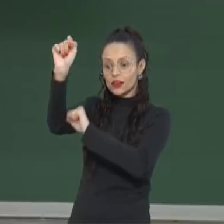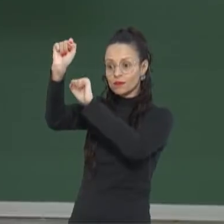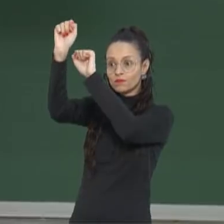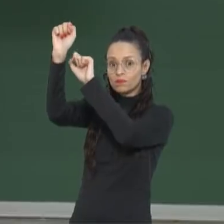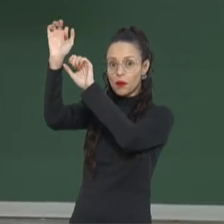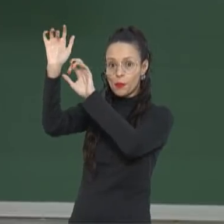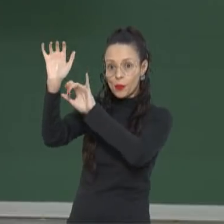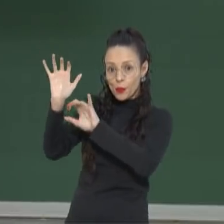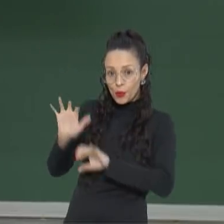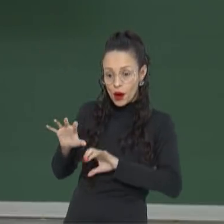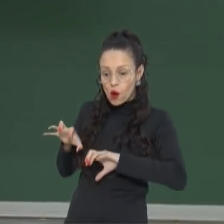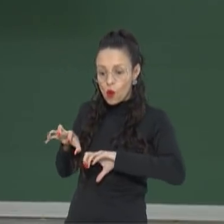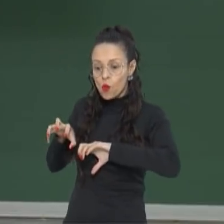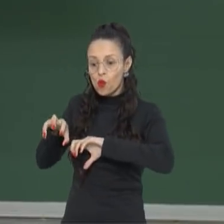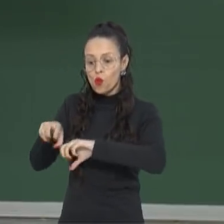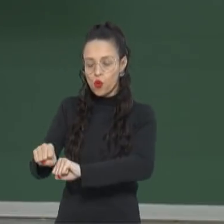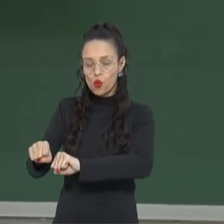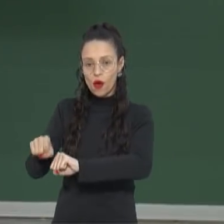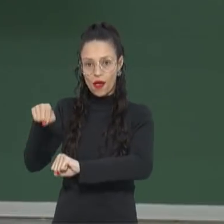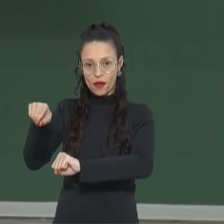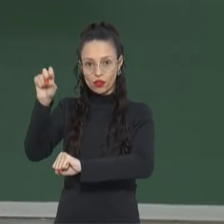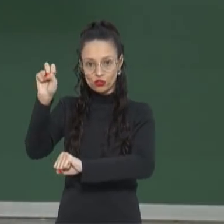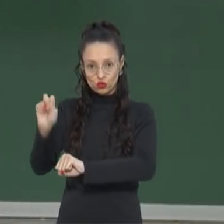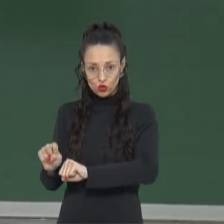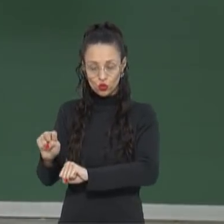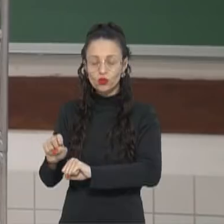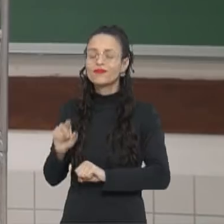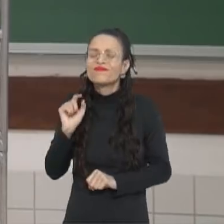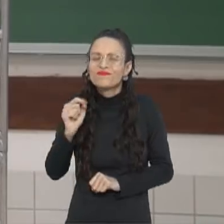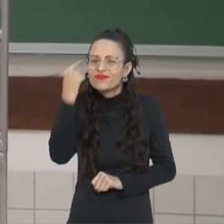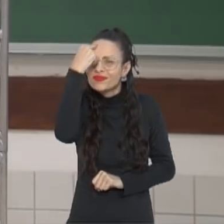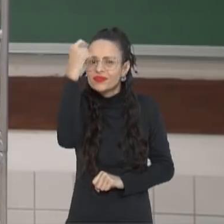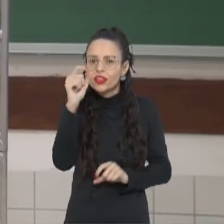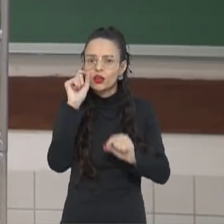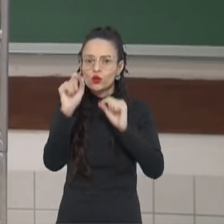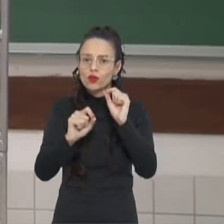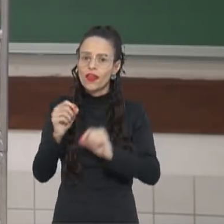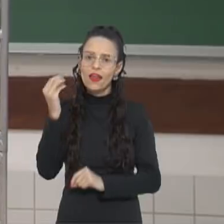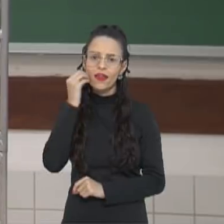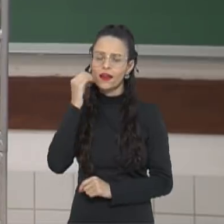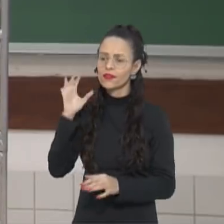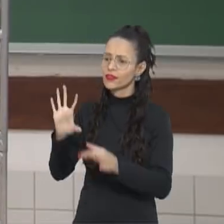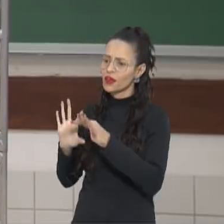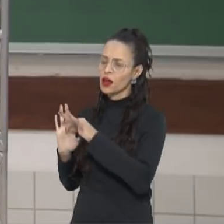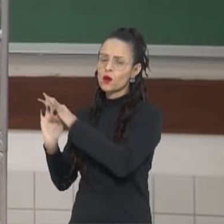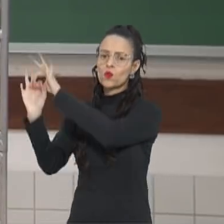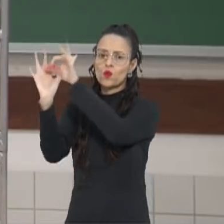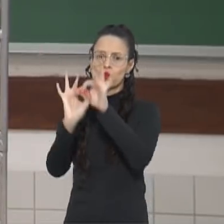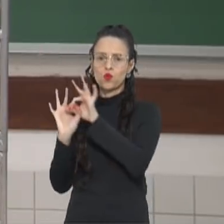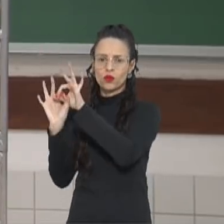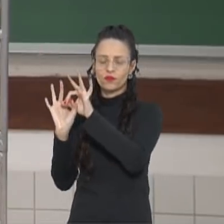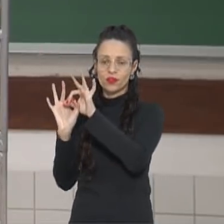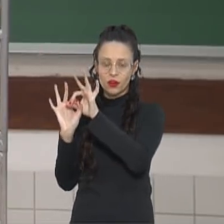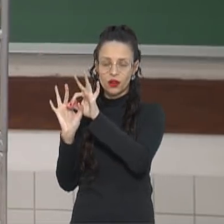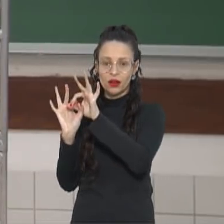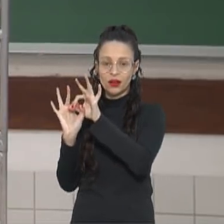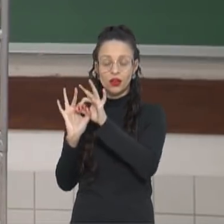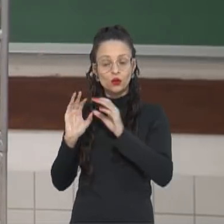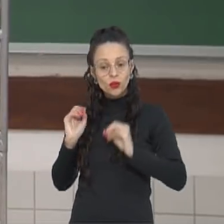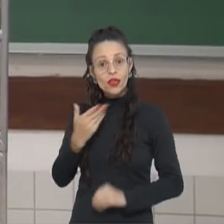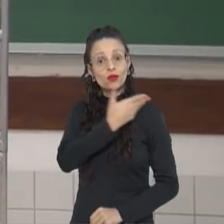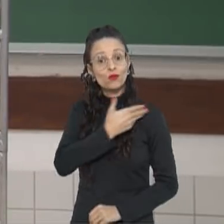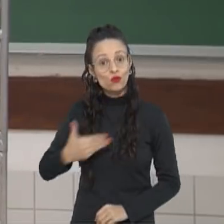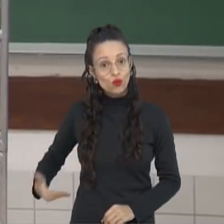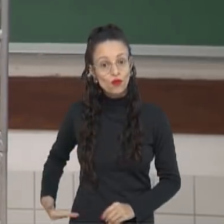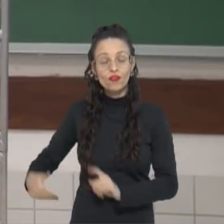Norte avançou sobre a Coreia do Sul. A ideia era unificar o país todo sob o governo socialista